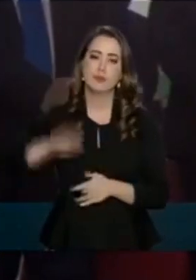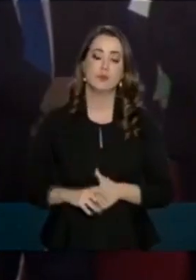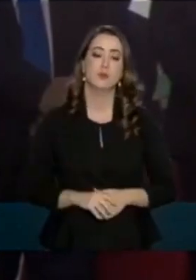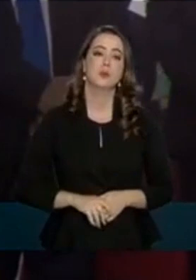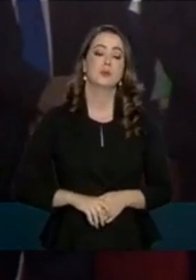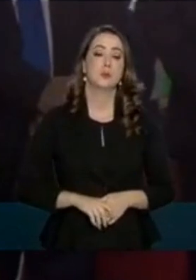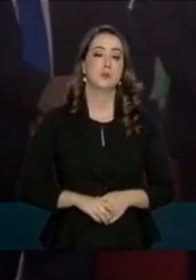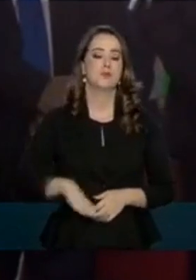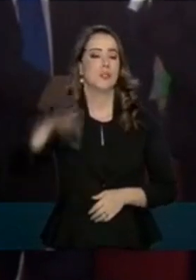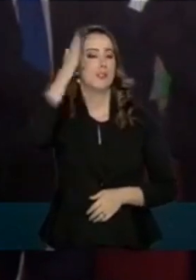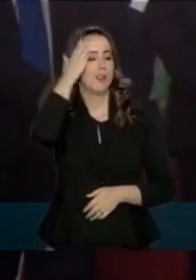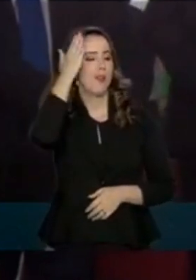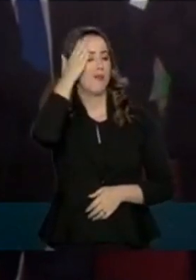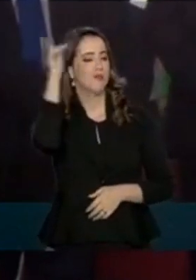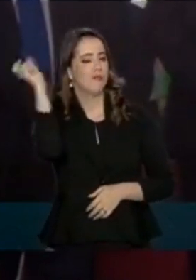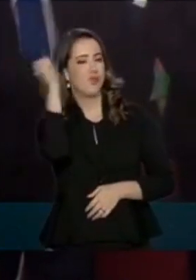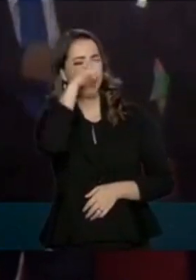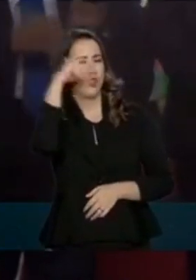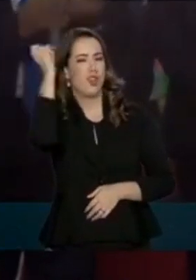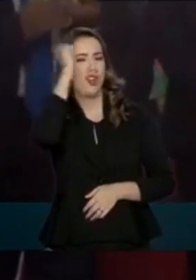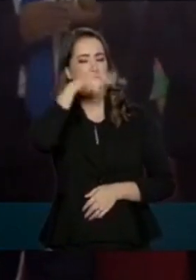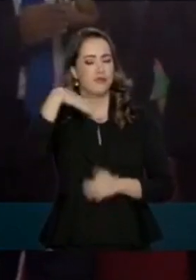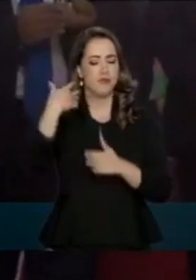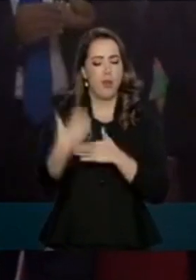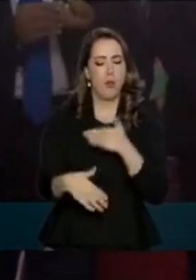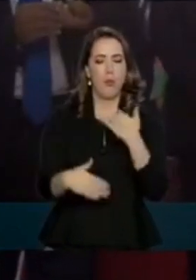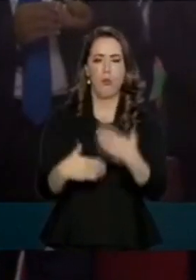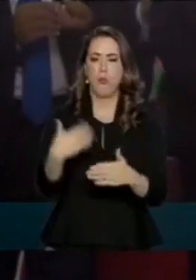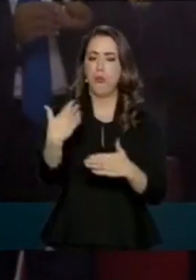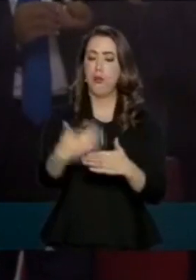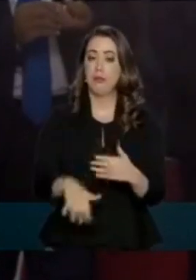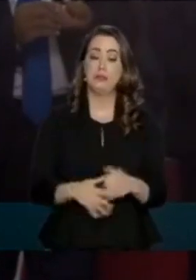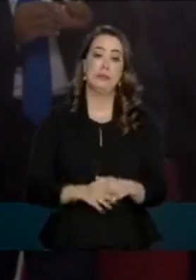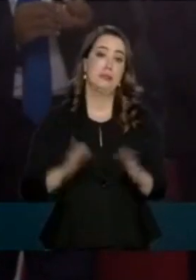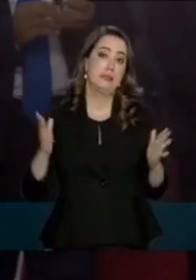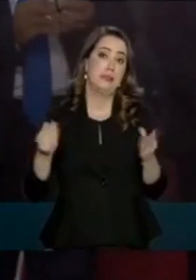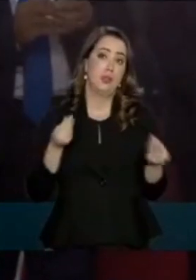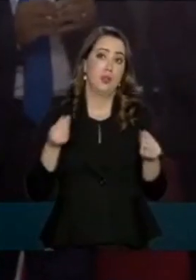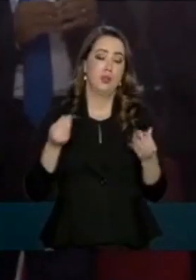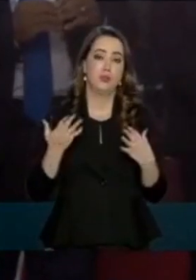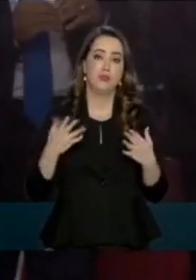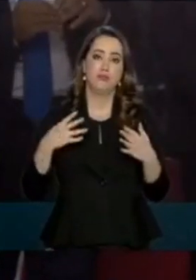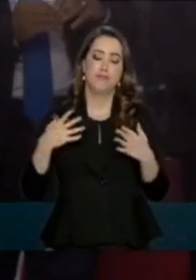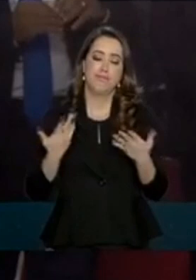e sabia das dificuldades que teria pela frente. Quem enfrentava?